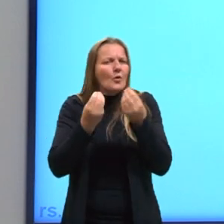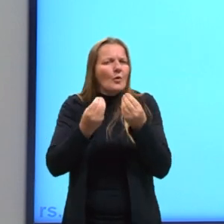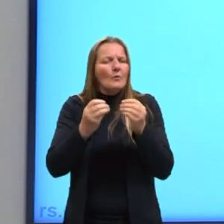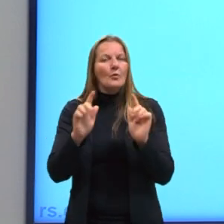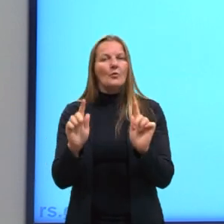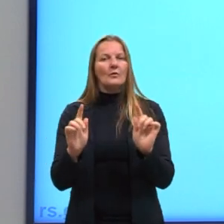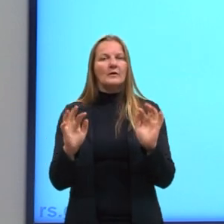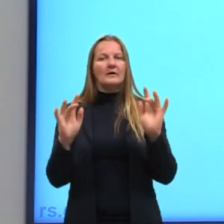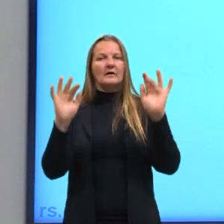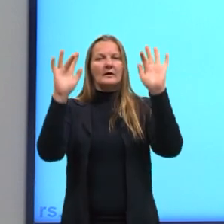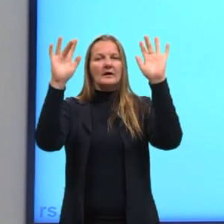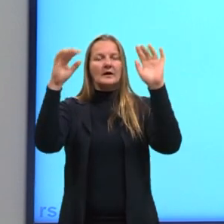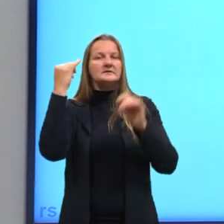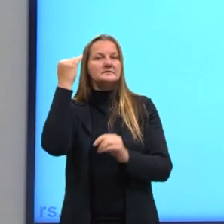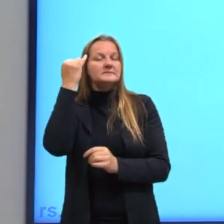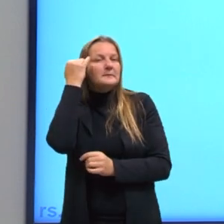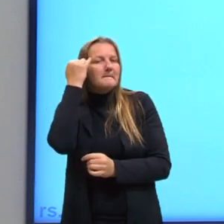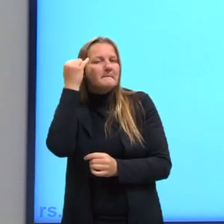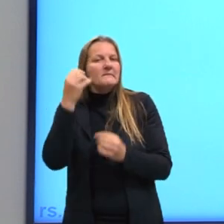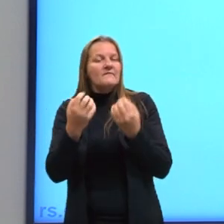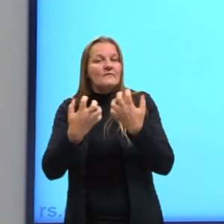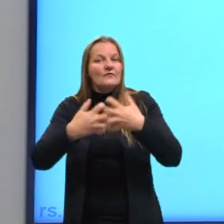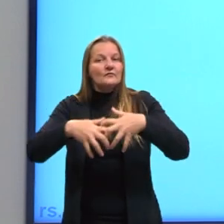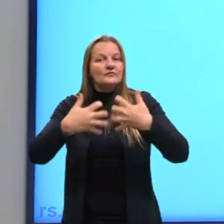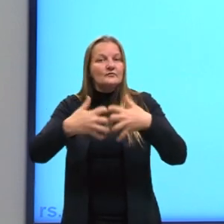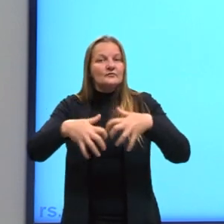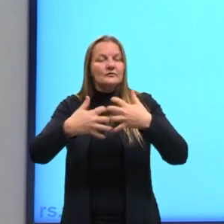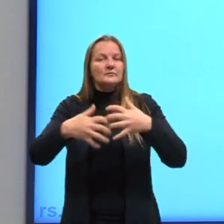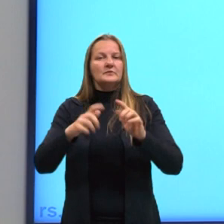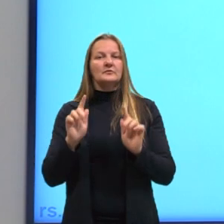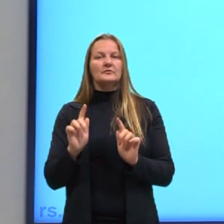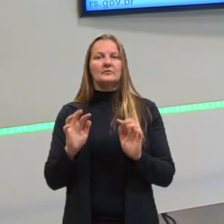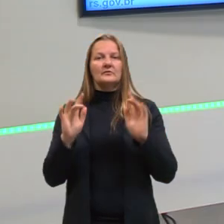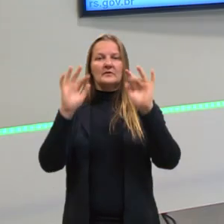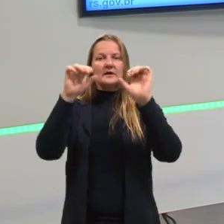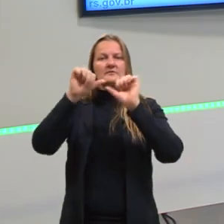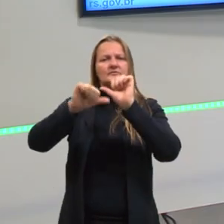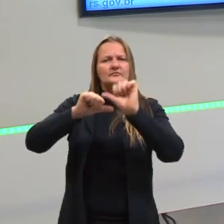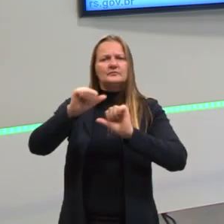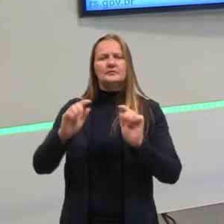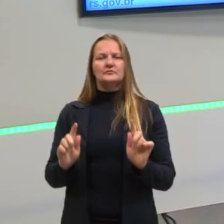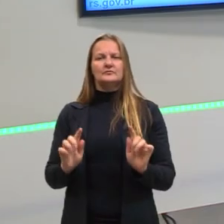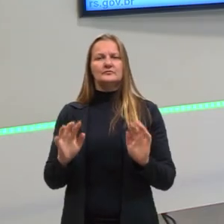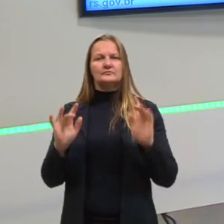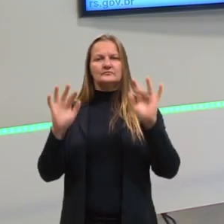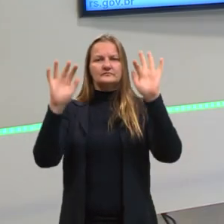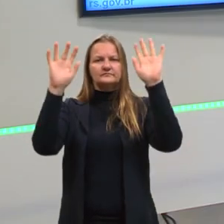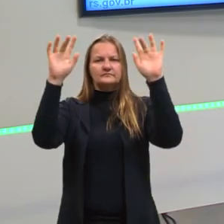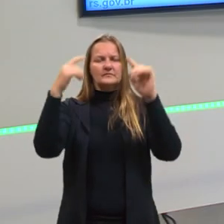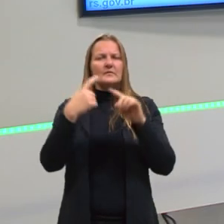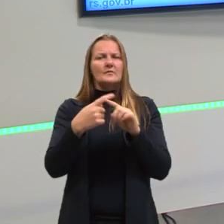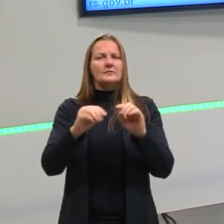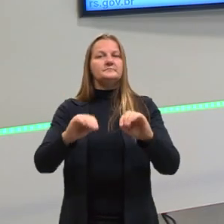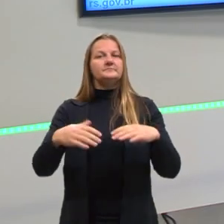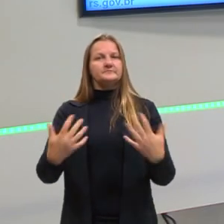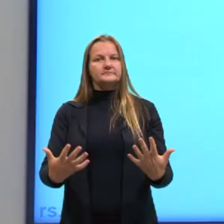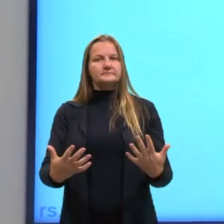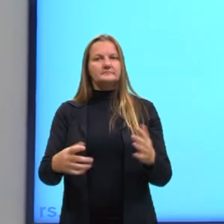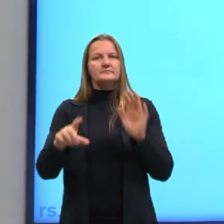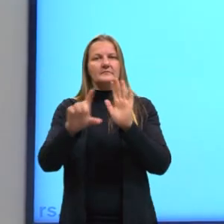comportamento de um gás ideal ao passar por uma transformação gasosa então